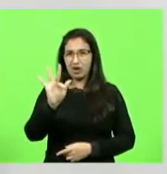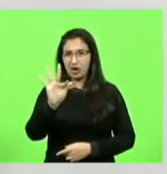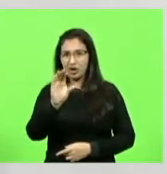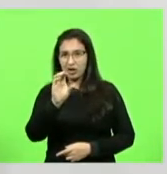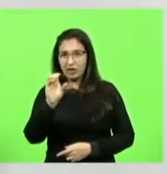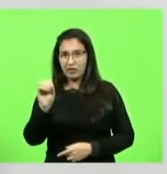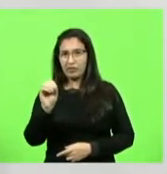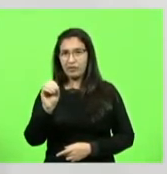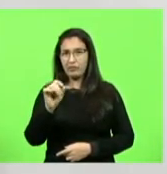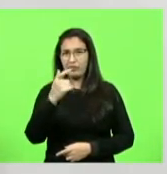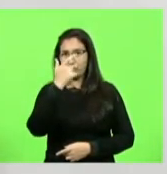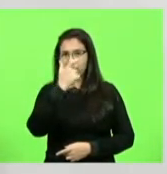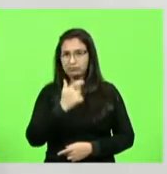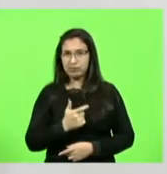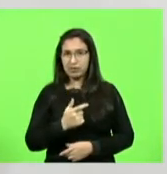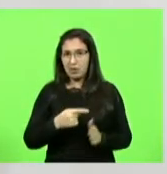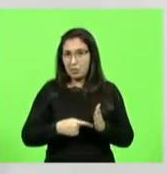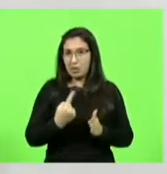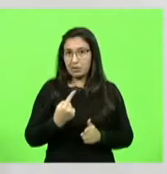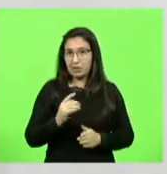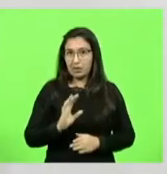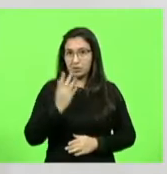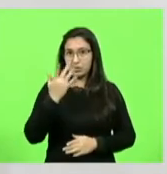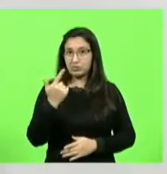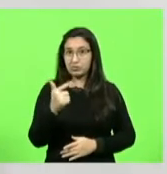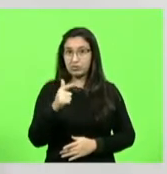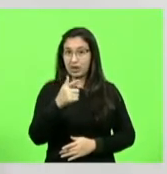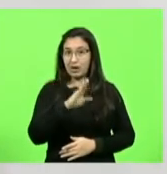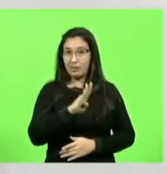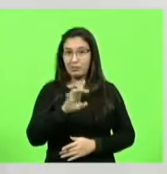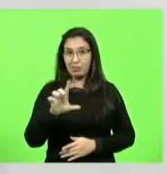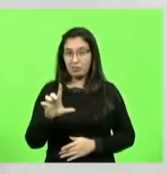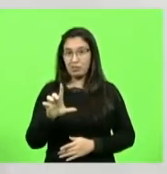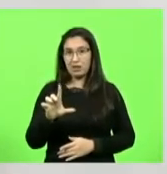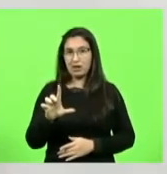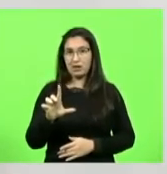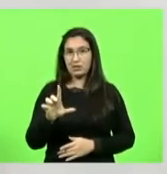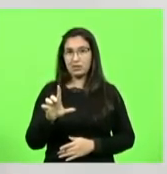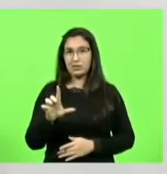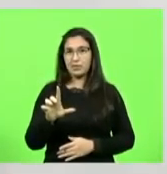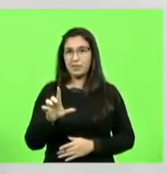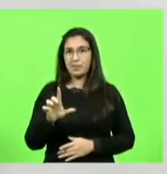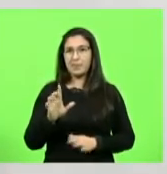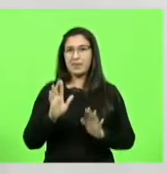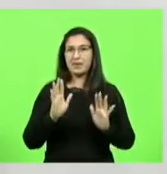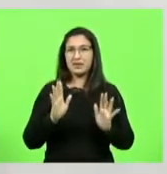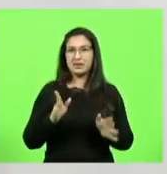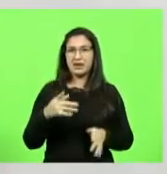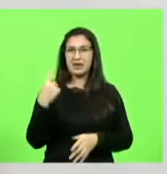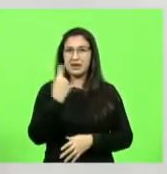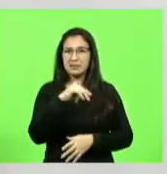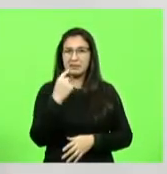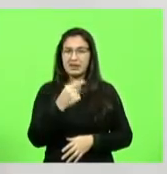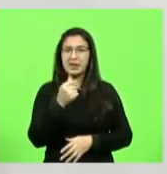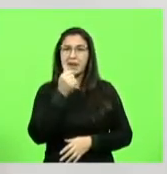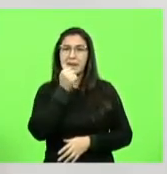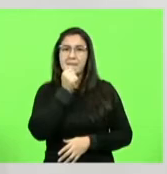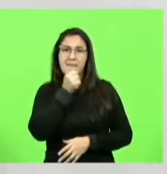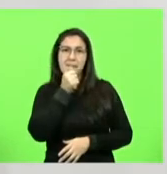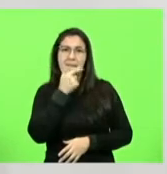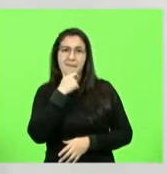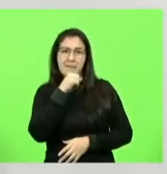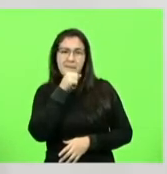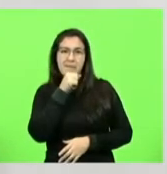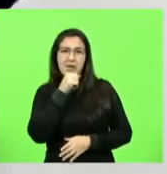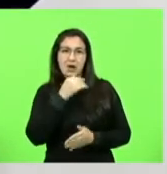que não é a primeira vez que aconteceu em Blumenau, e dessa vez, olha, bater no meu pai e na minha mãe, eu já me acostumei, no começo eu não me